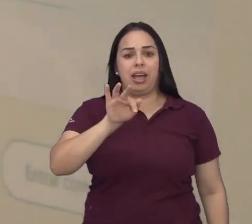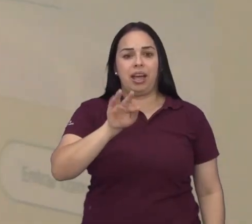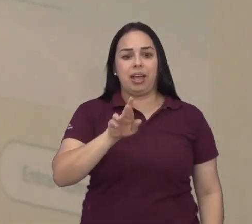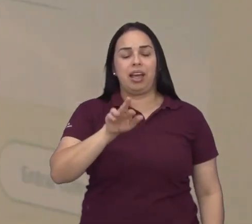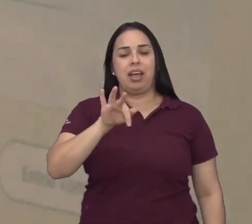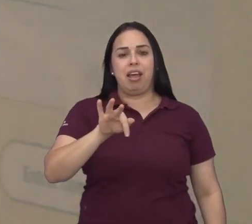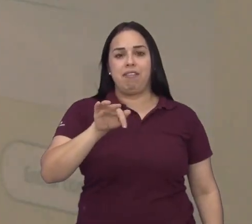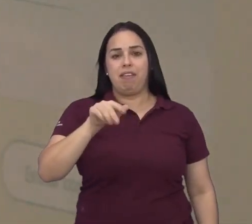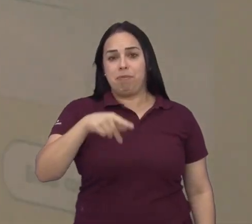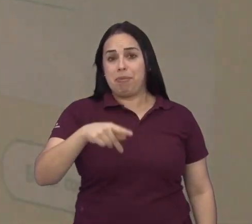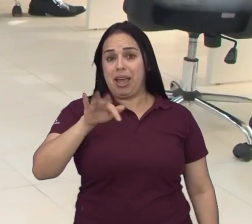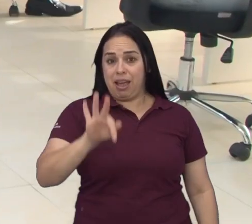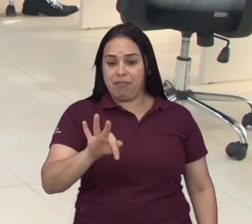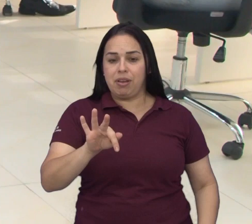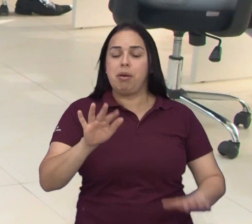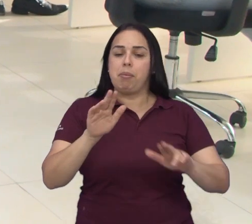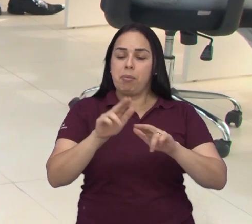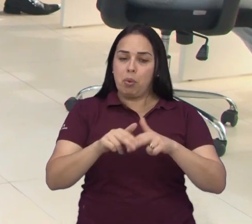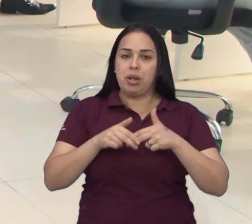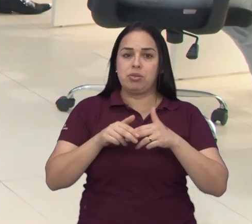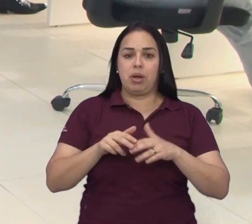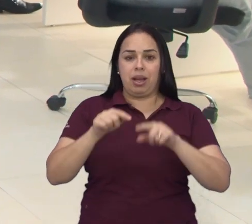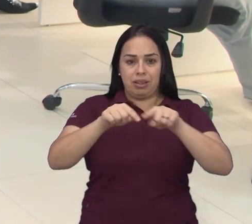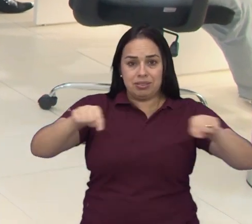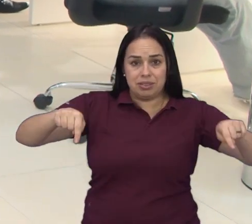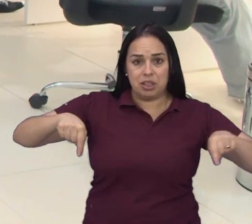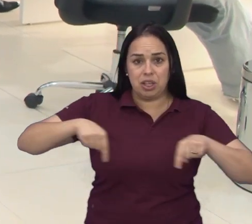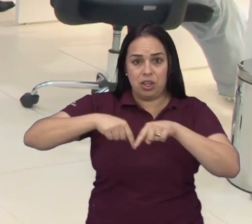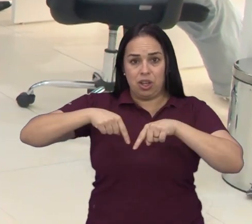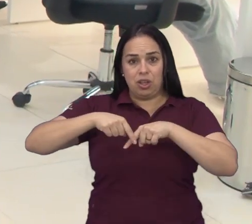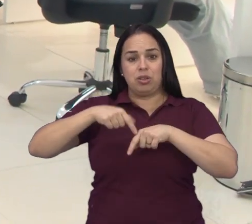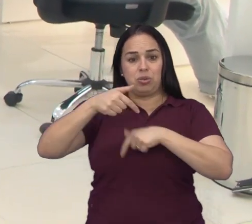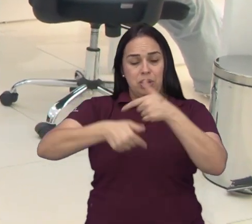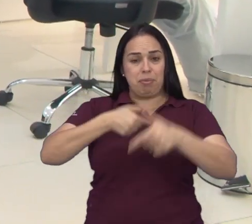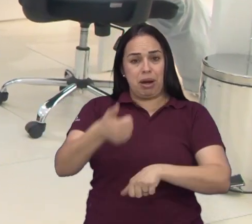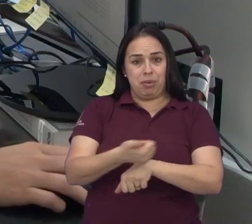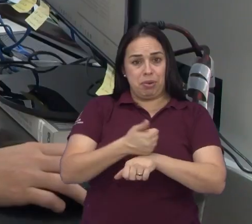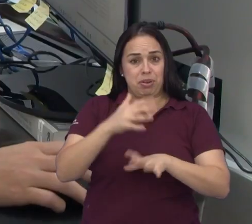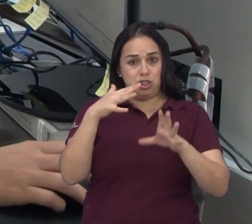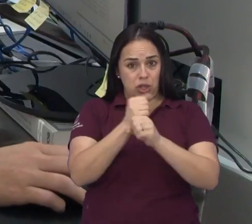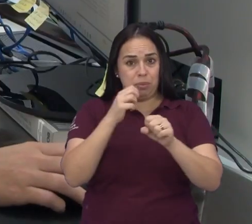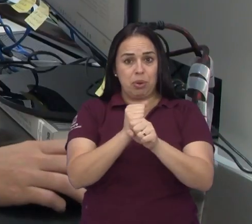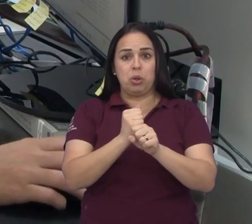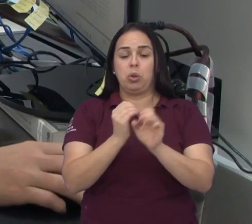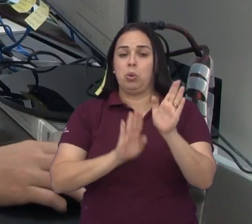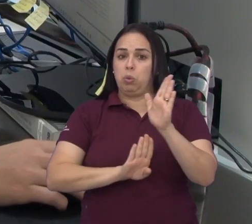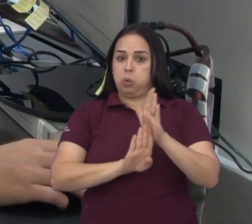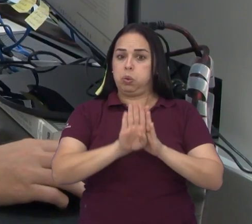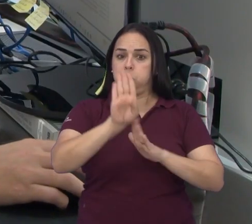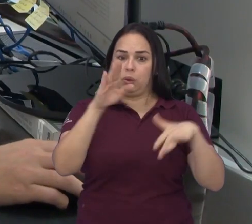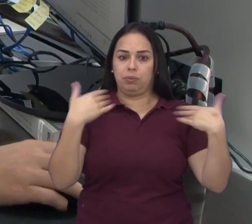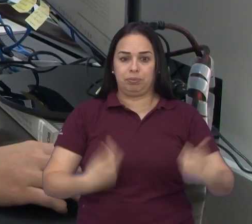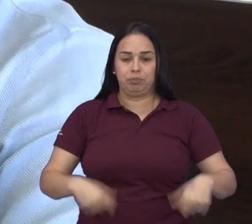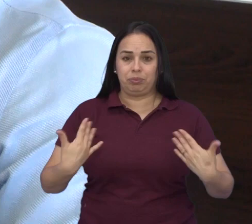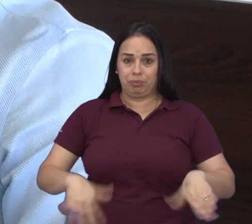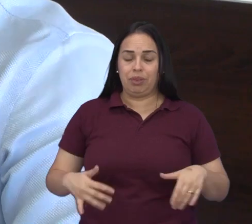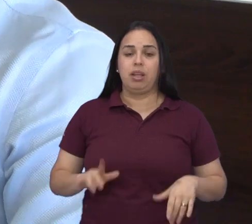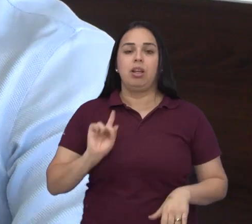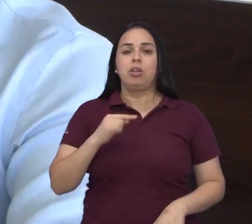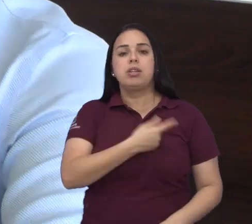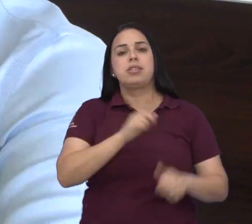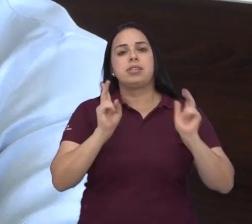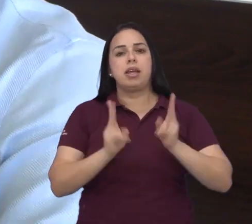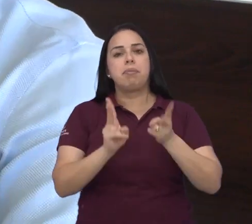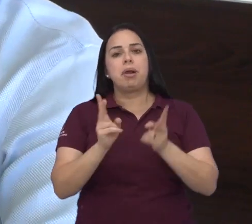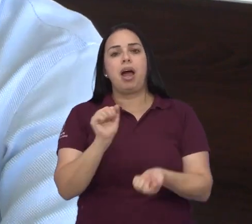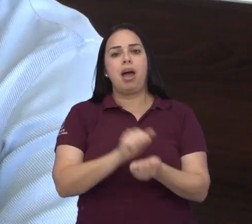contas à Receita Federal. Por isso, o trabalho nesse escritório de contabilidade aumenta muito nessa época do ano. A gente precisa